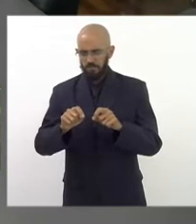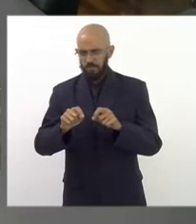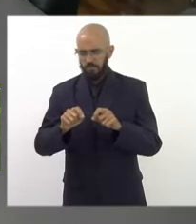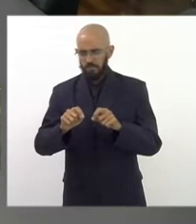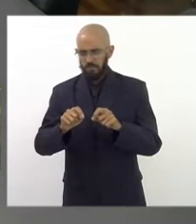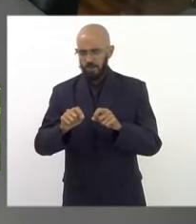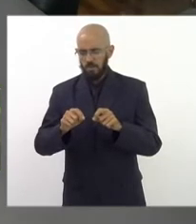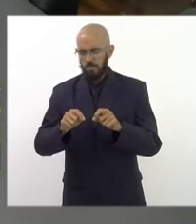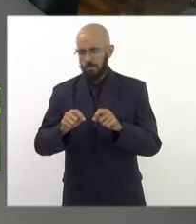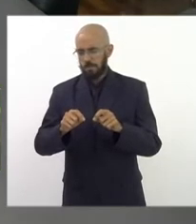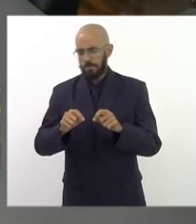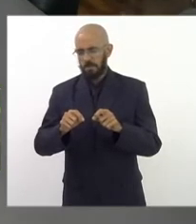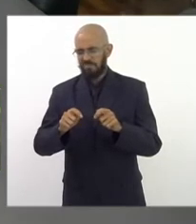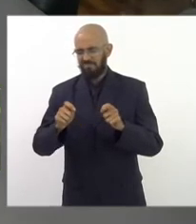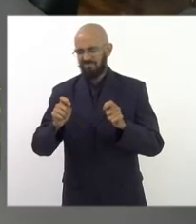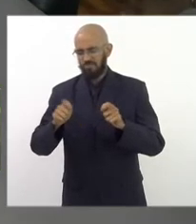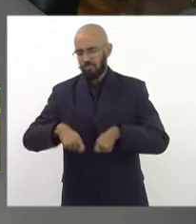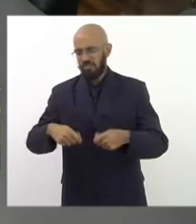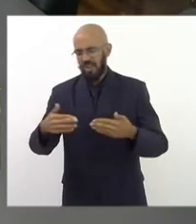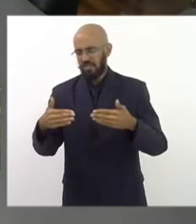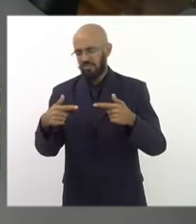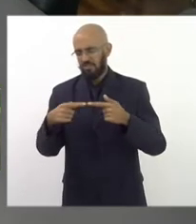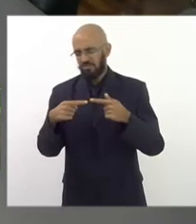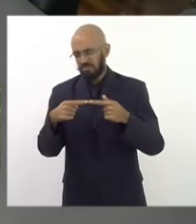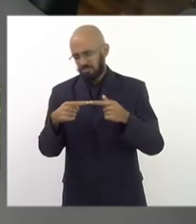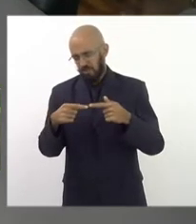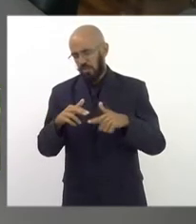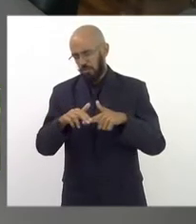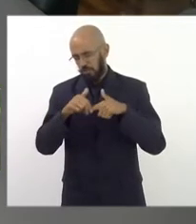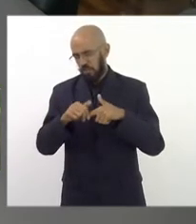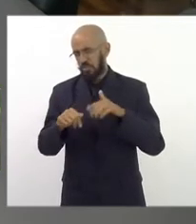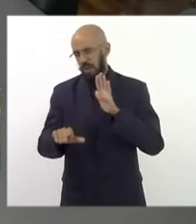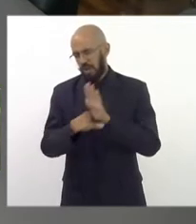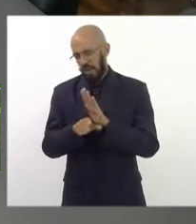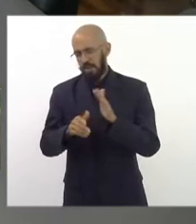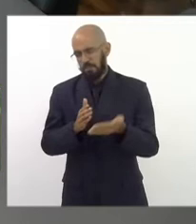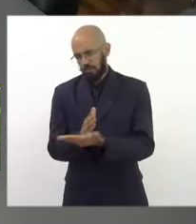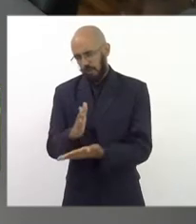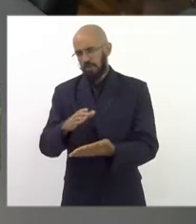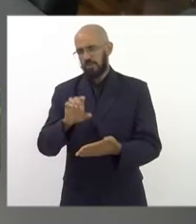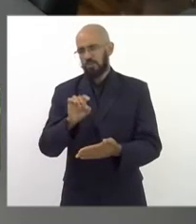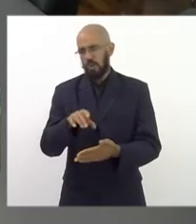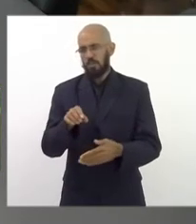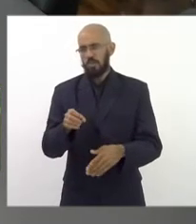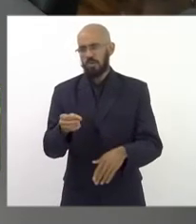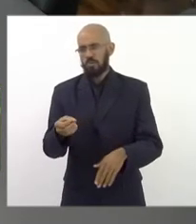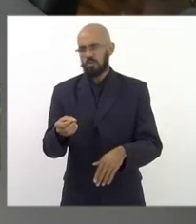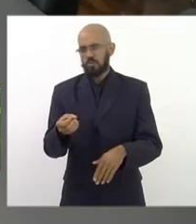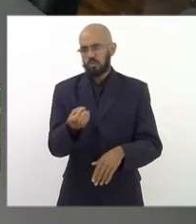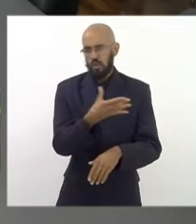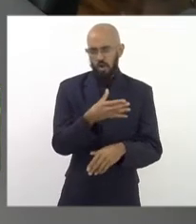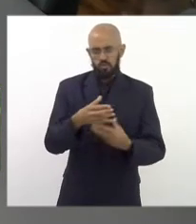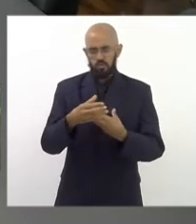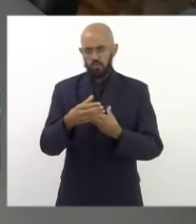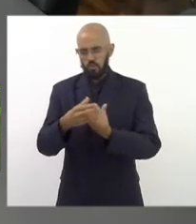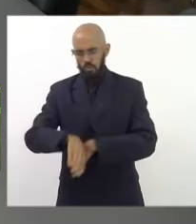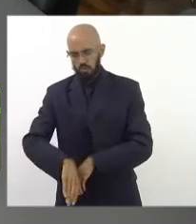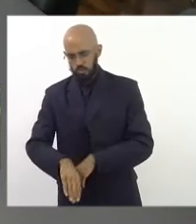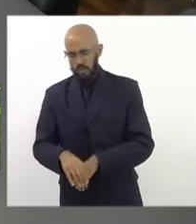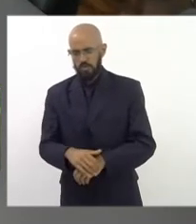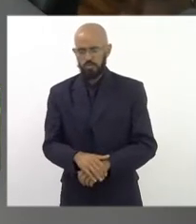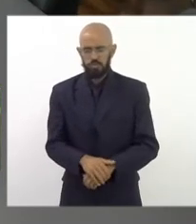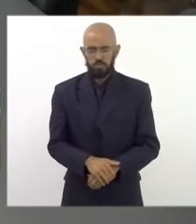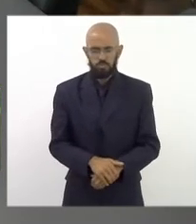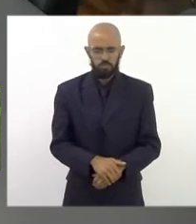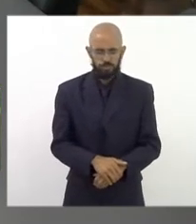não caberia. E a lei aprovada na Assembleia foi só para os novos concursados.